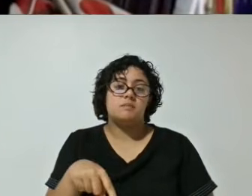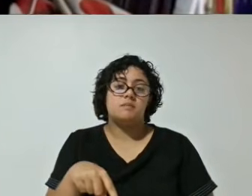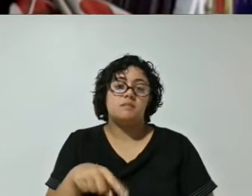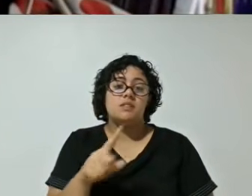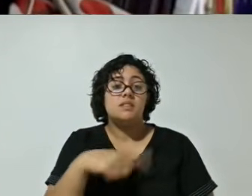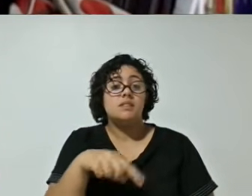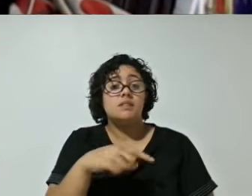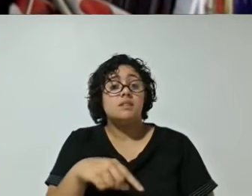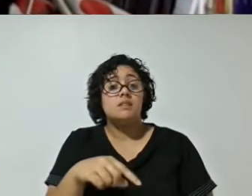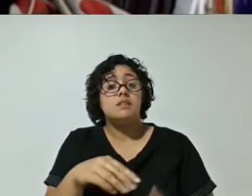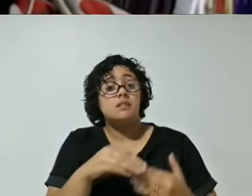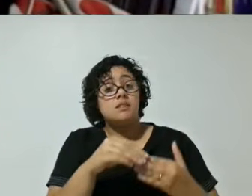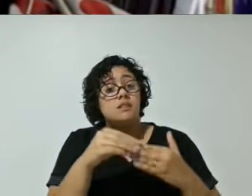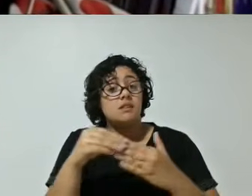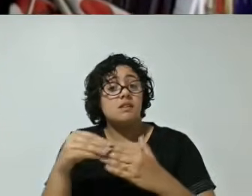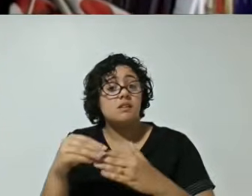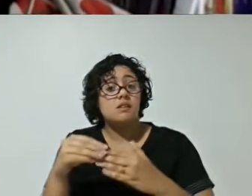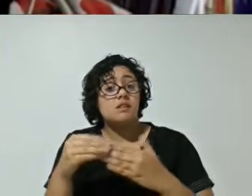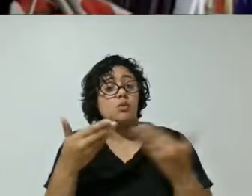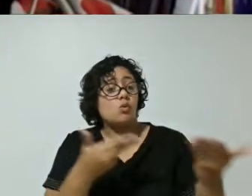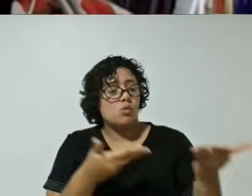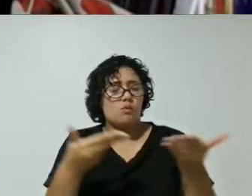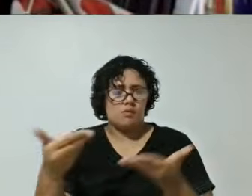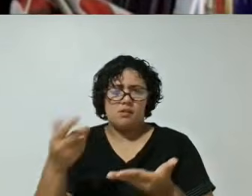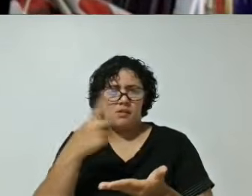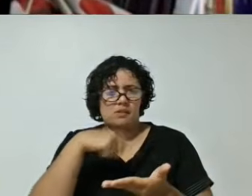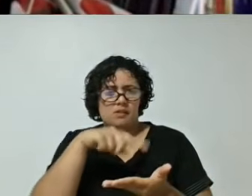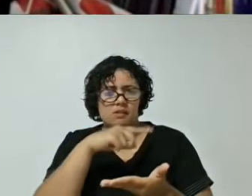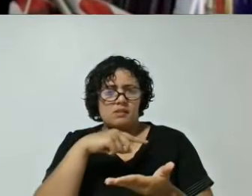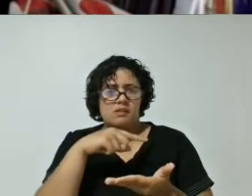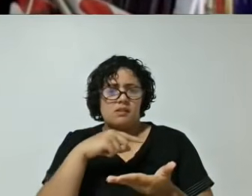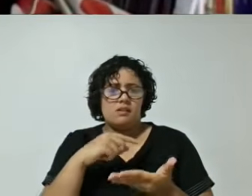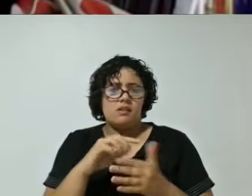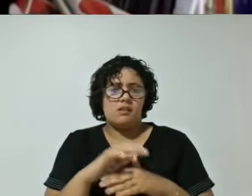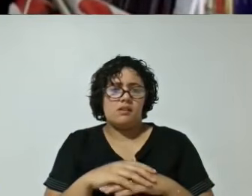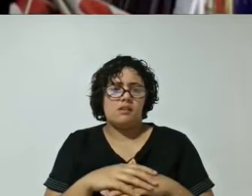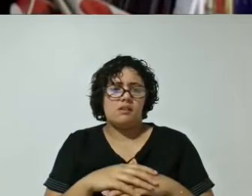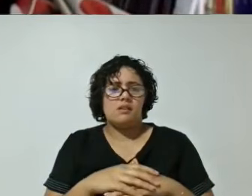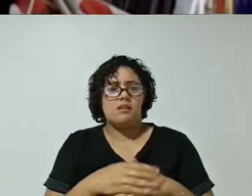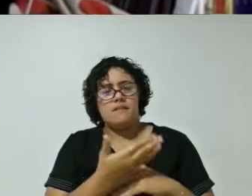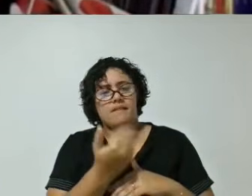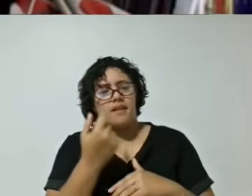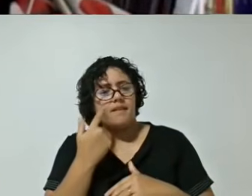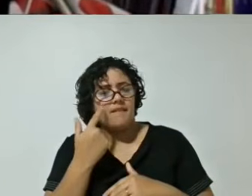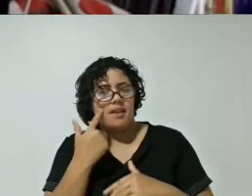levou eles assim, tipo, convidou eles, né? Falou mesmo do aham, centro cultural, né, do nosso